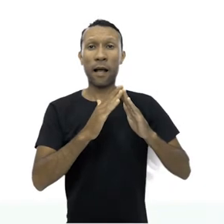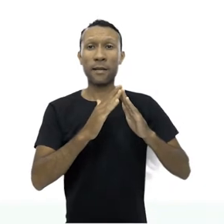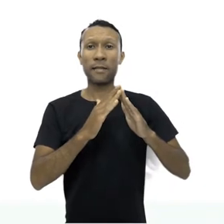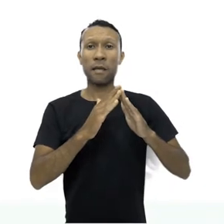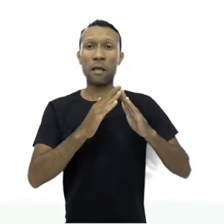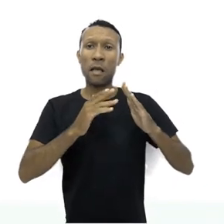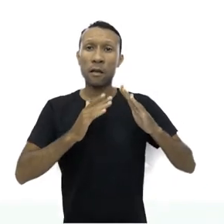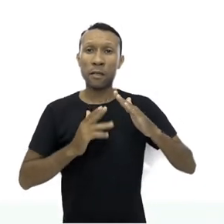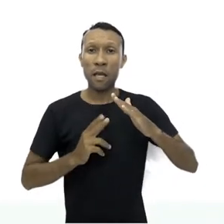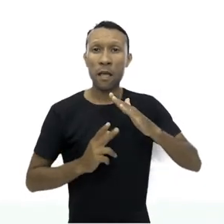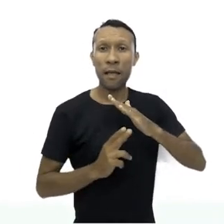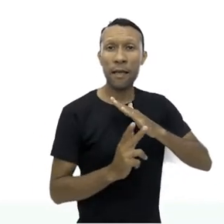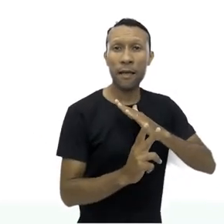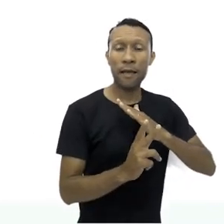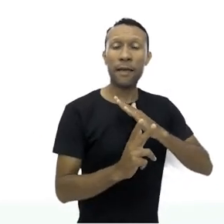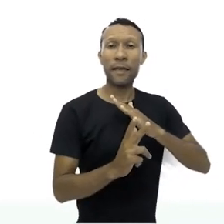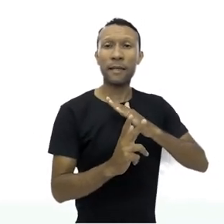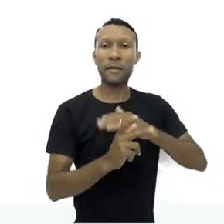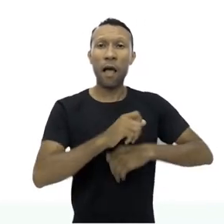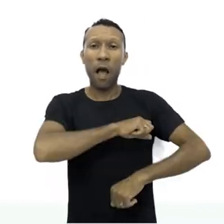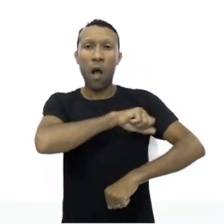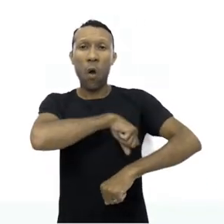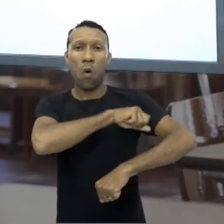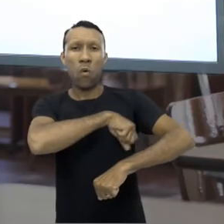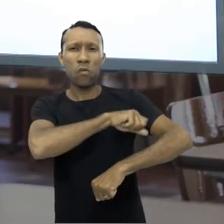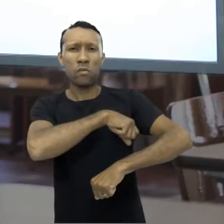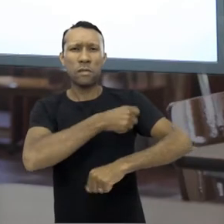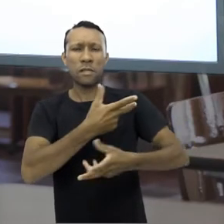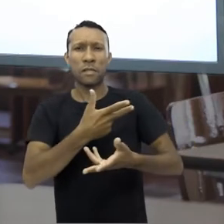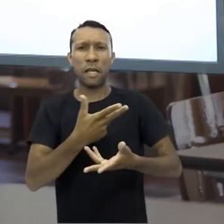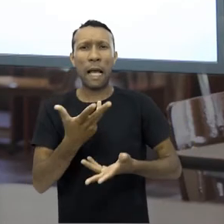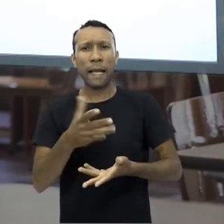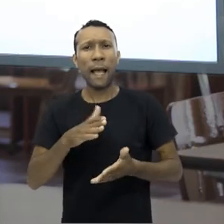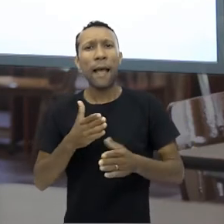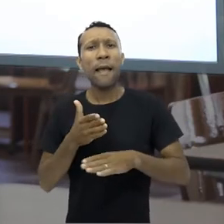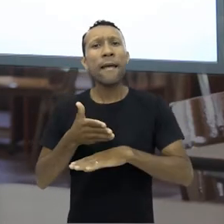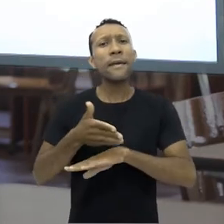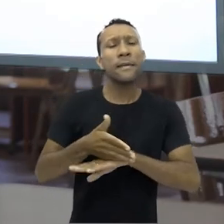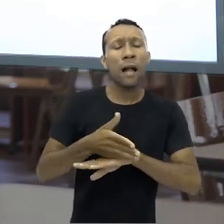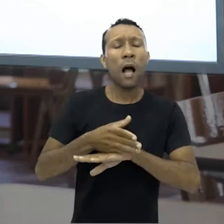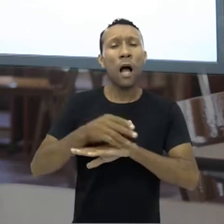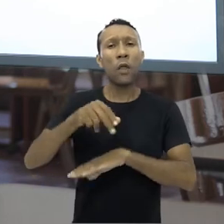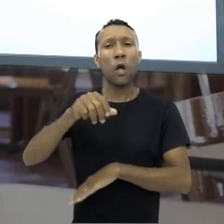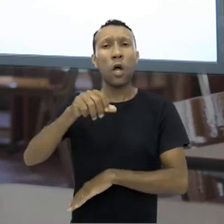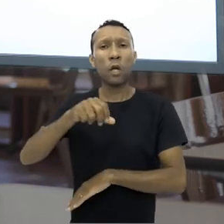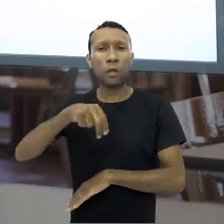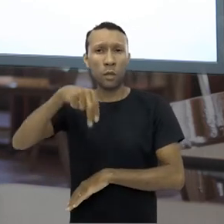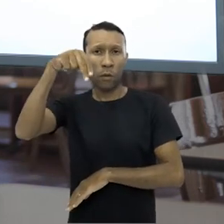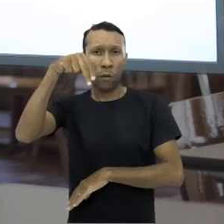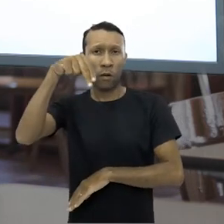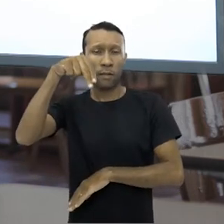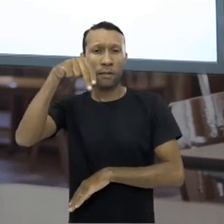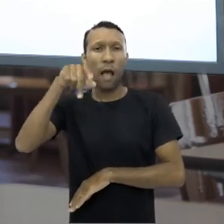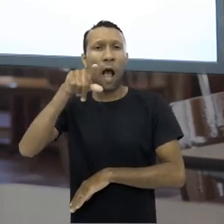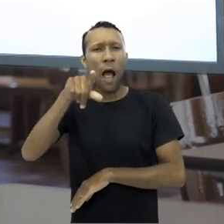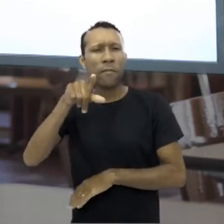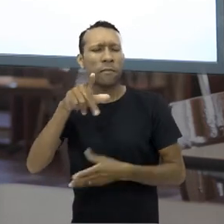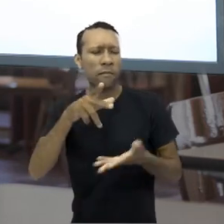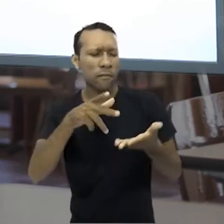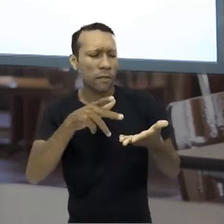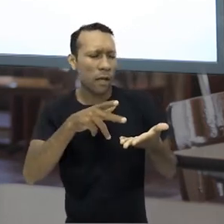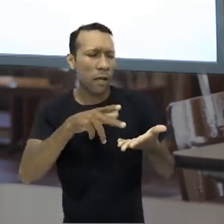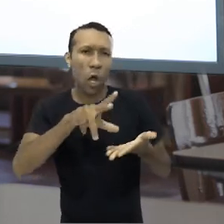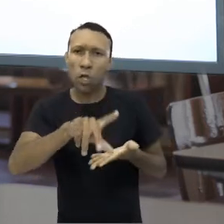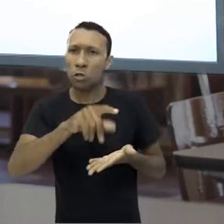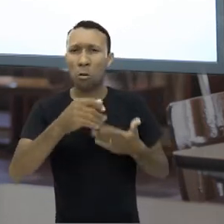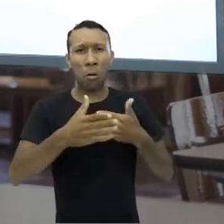cozinha e a cozinha tem que ficar do lado norte. Aí, no caso de vocês, vocês podem escolher no desenho de vocês o lado da folha que vai ser